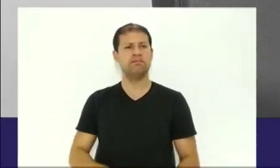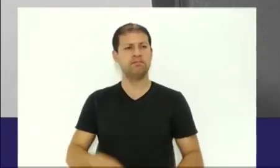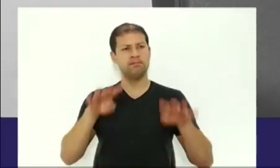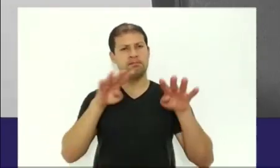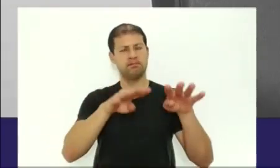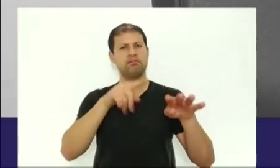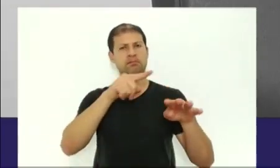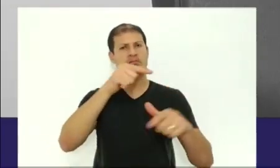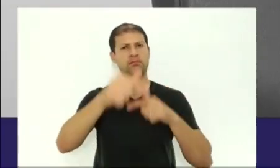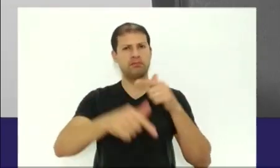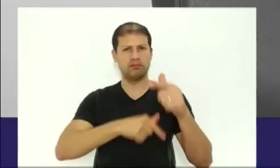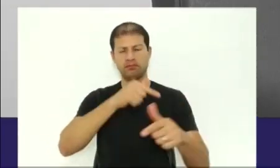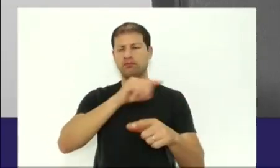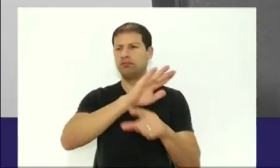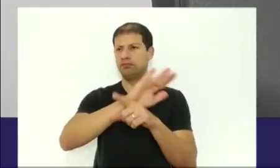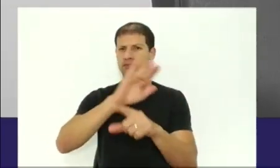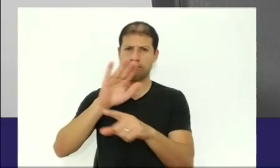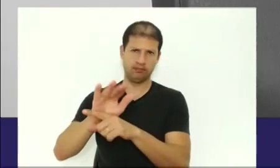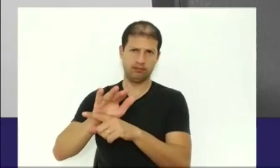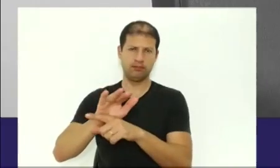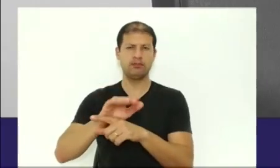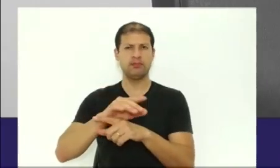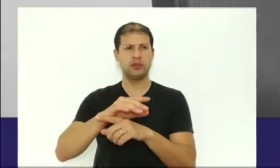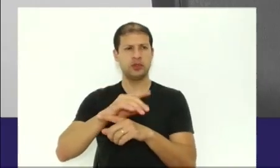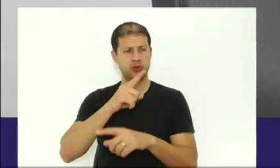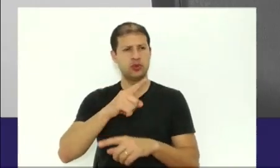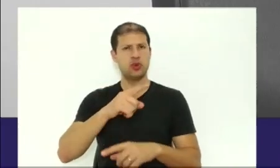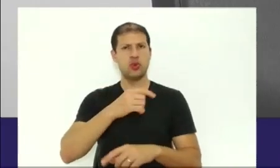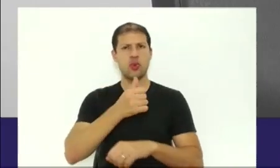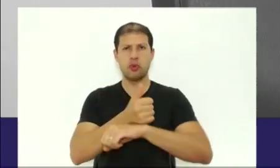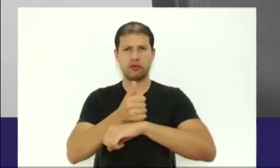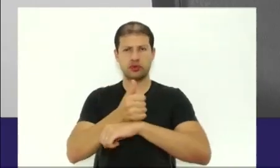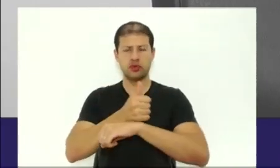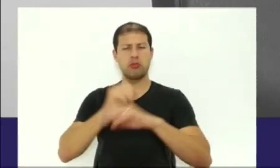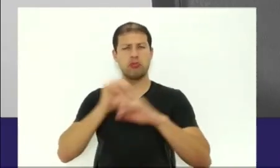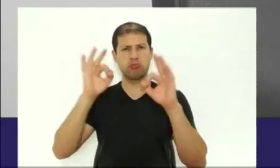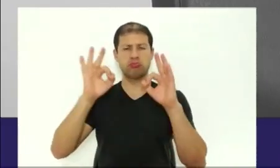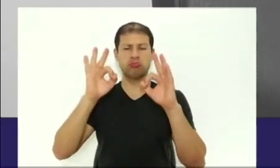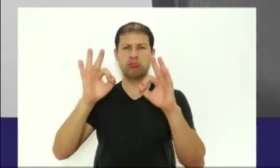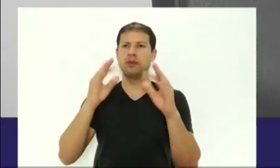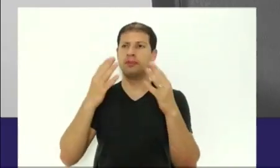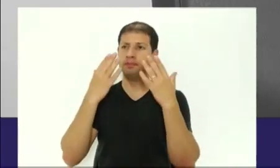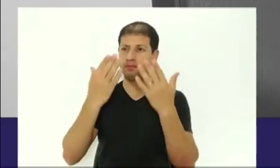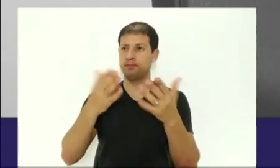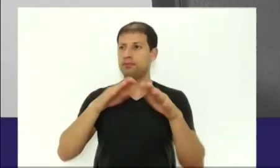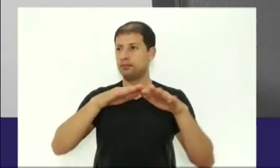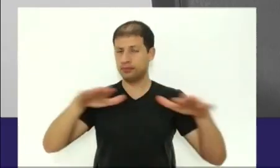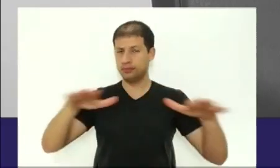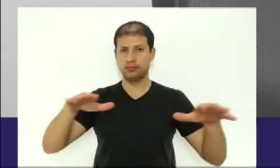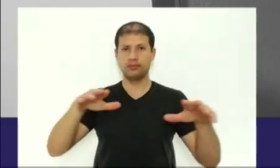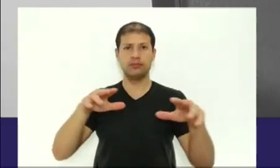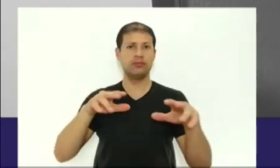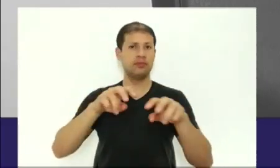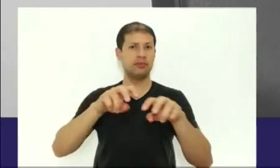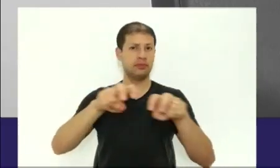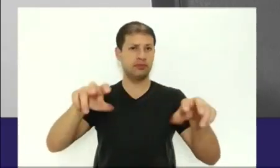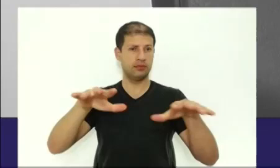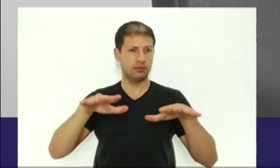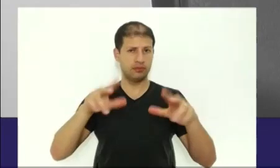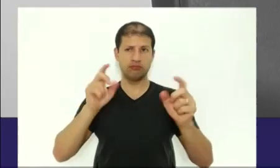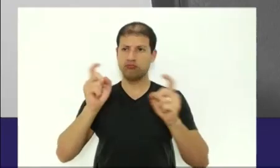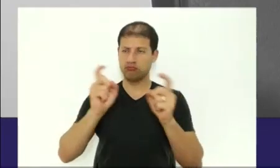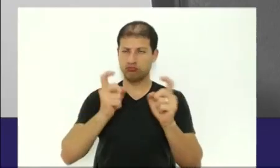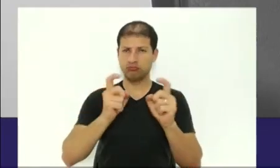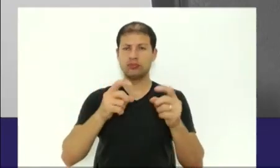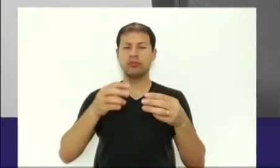relevantes serviços prestados com brilhante profissionalismo, apresentamos à mesa, depois das considerações do plenário, moção